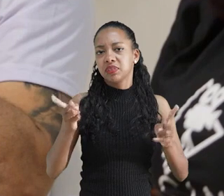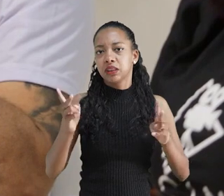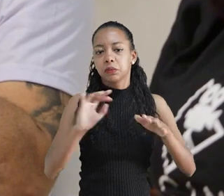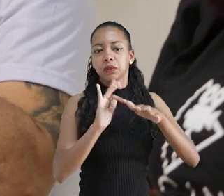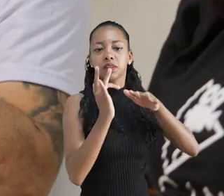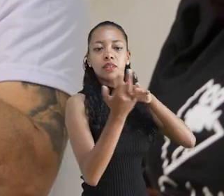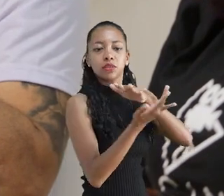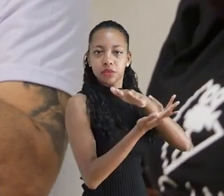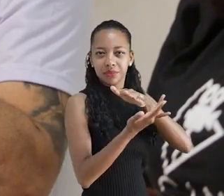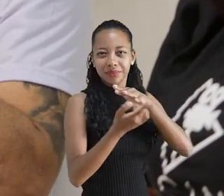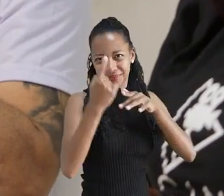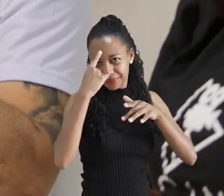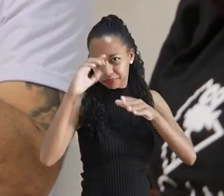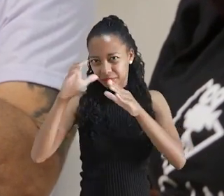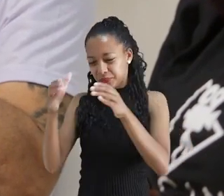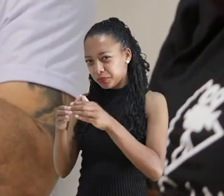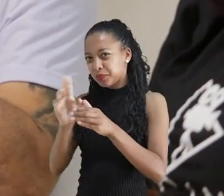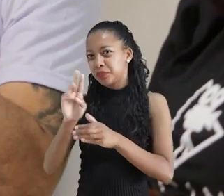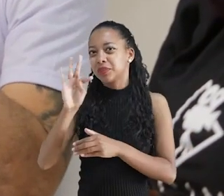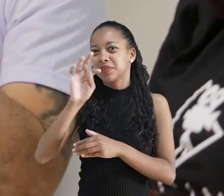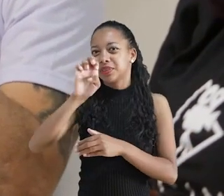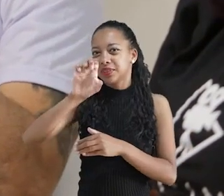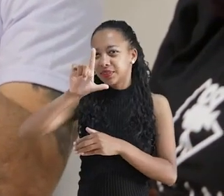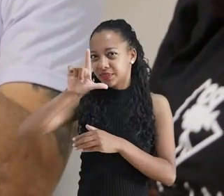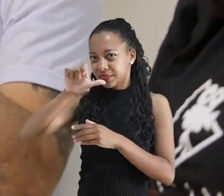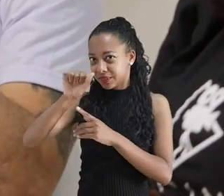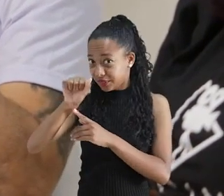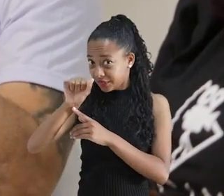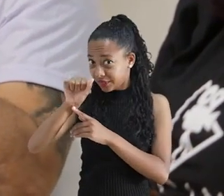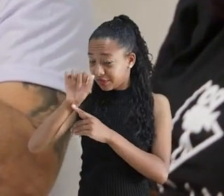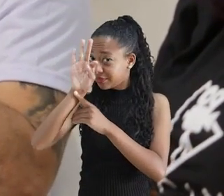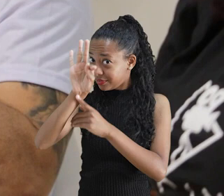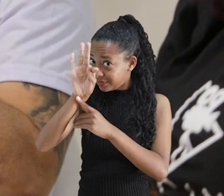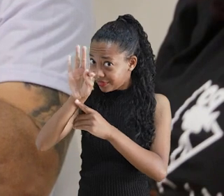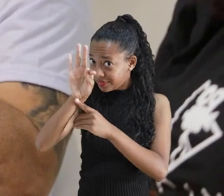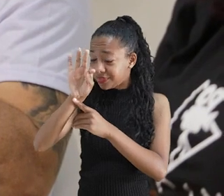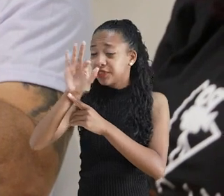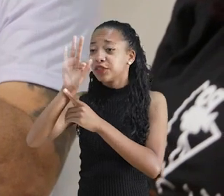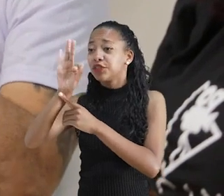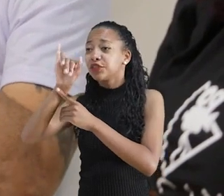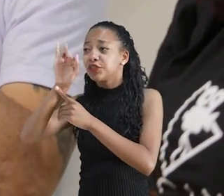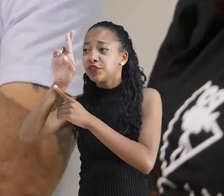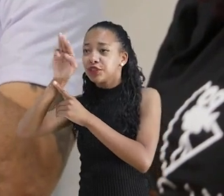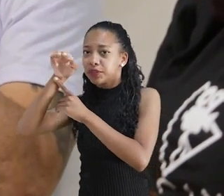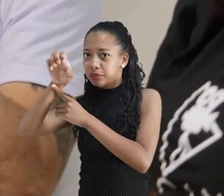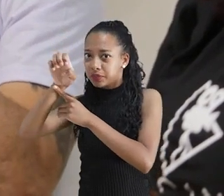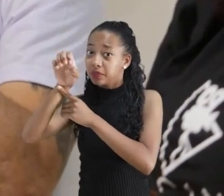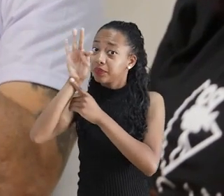também mas por que isso né porque a essa questão da da mudança ela parte primeiro do